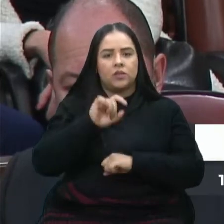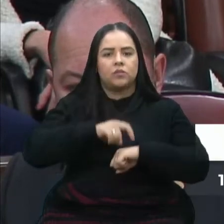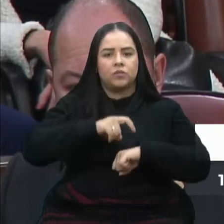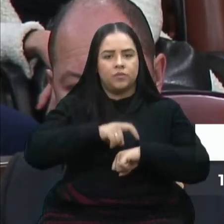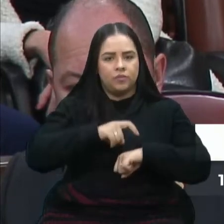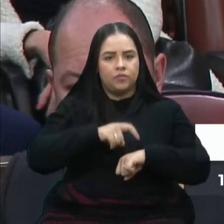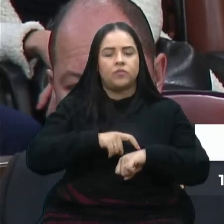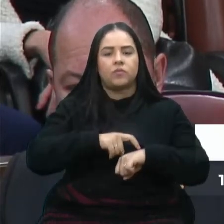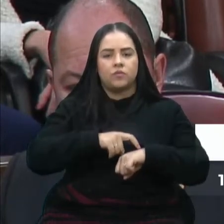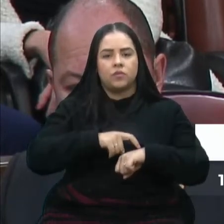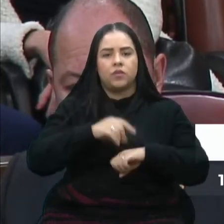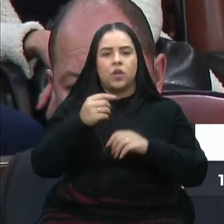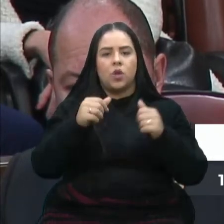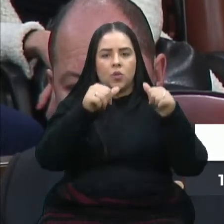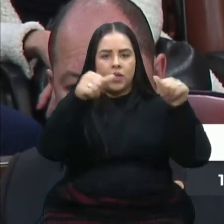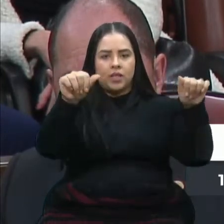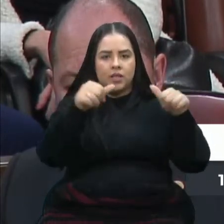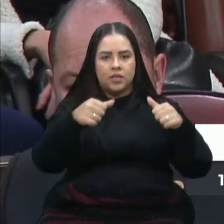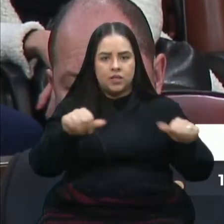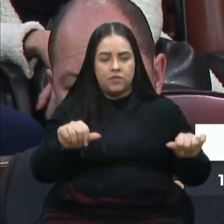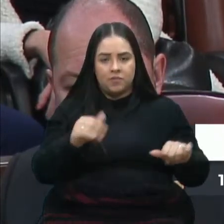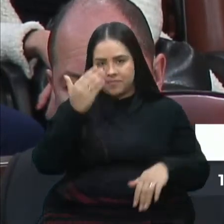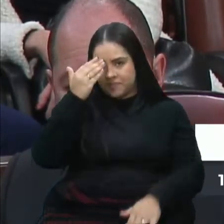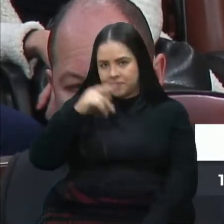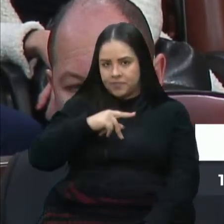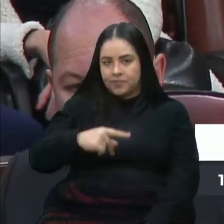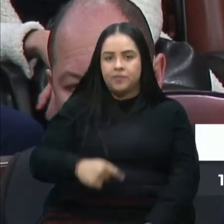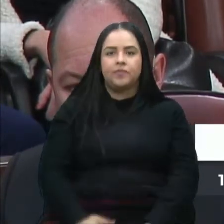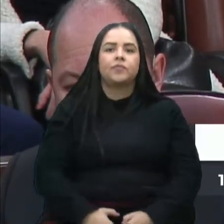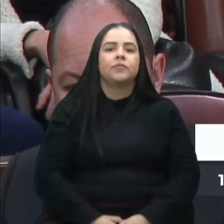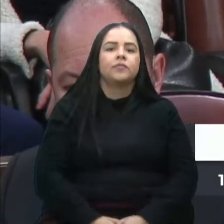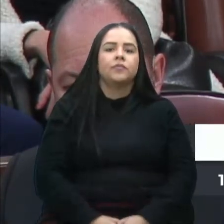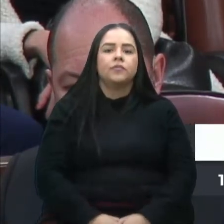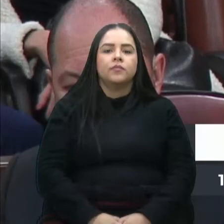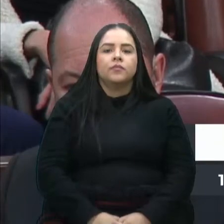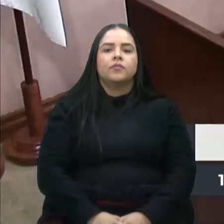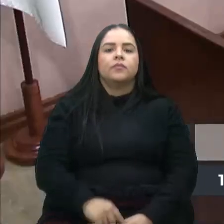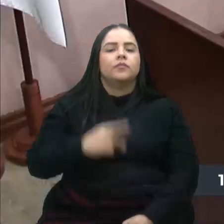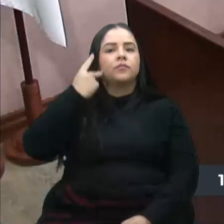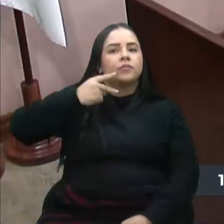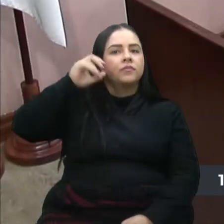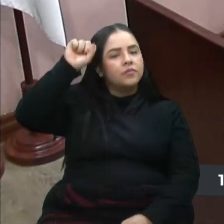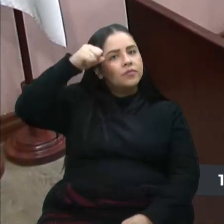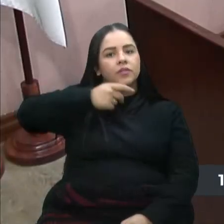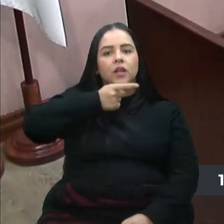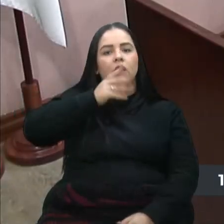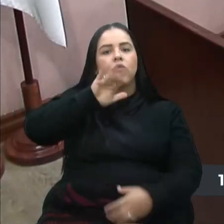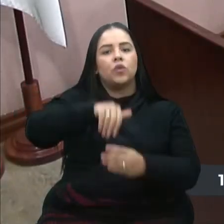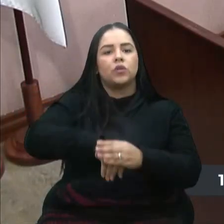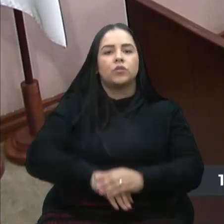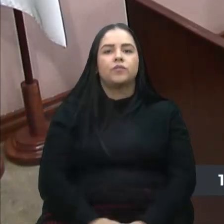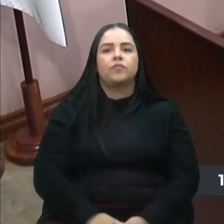momento embora lá da colocação dos Adesivos Obrigado presente obrigada a vereadora Xuxa fazer Claro a voto